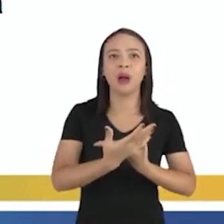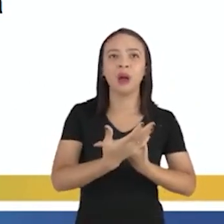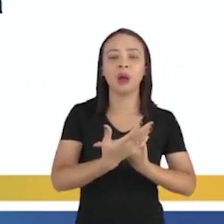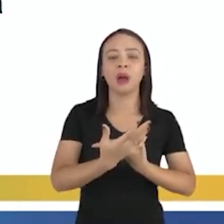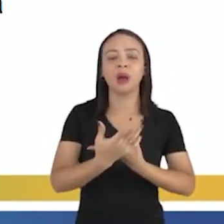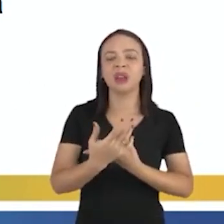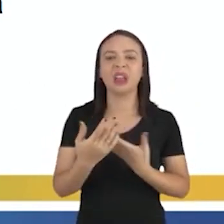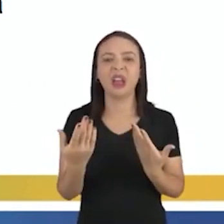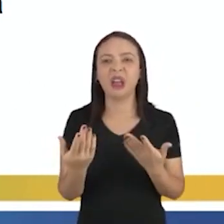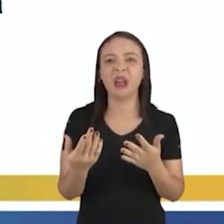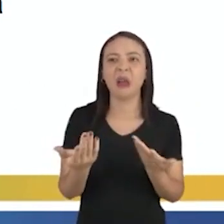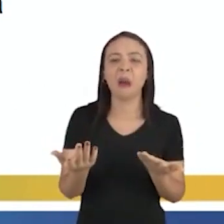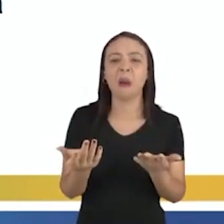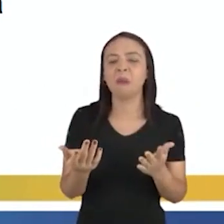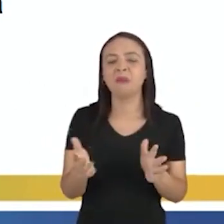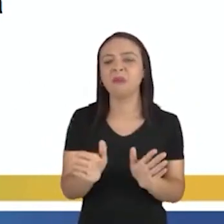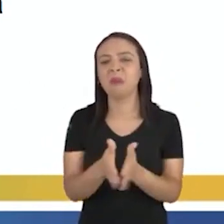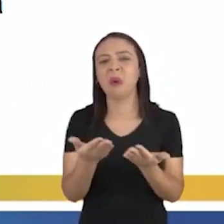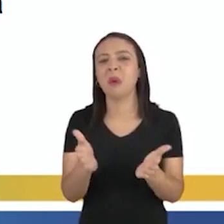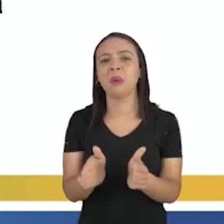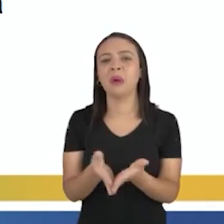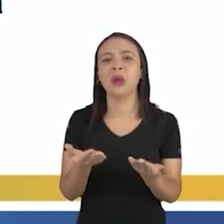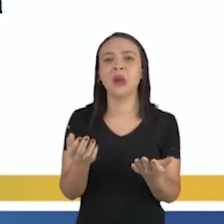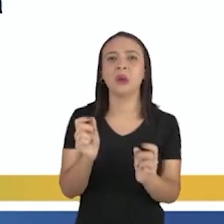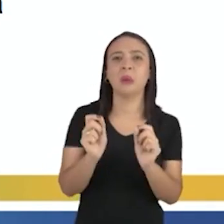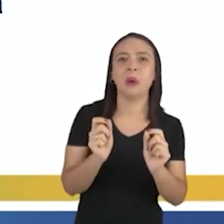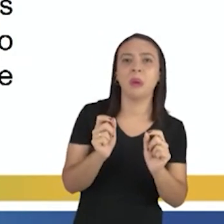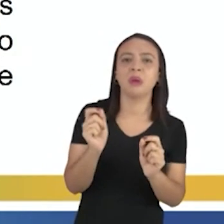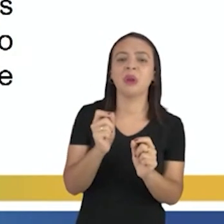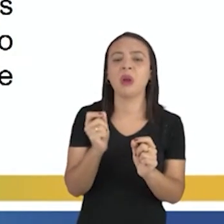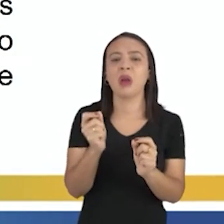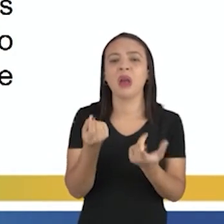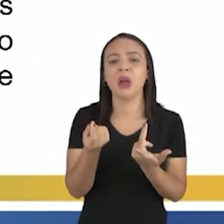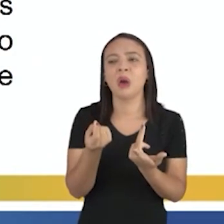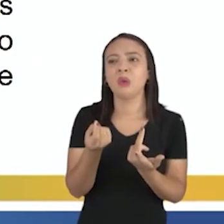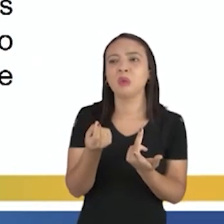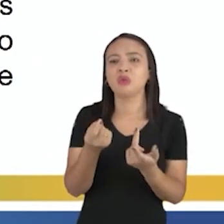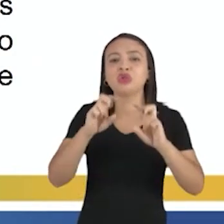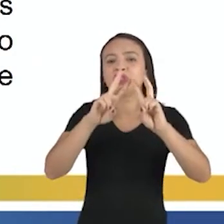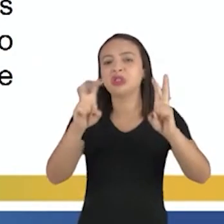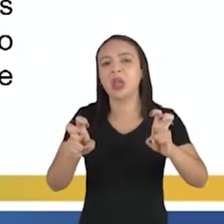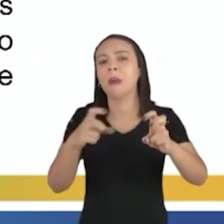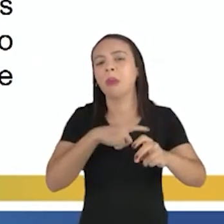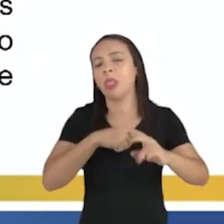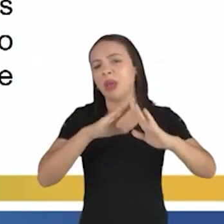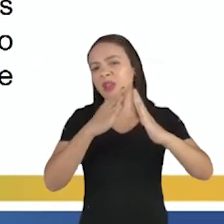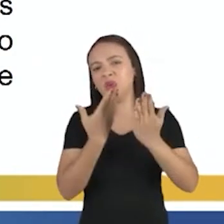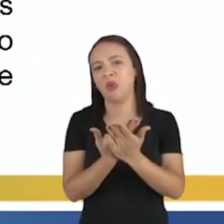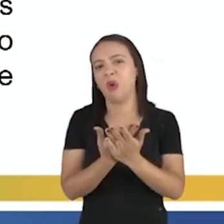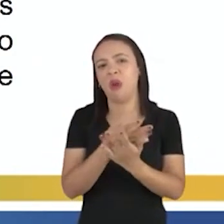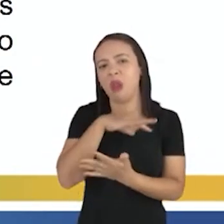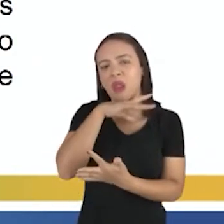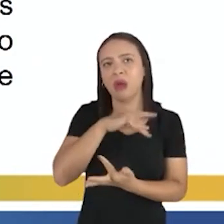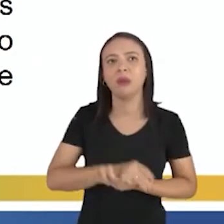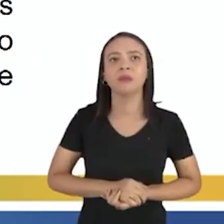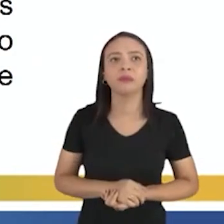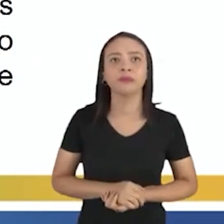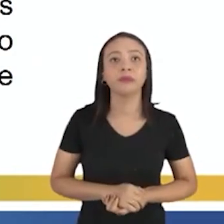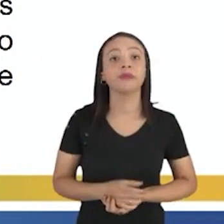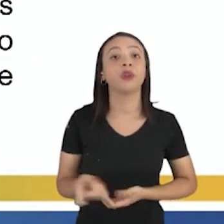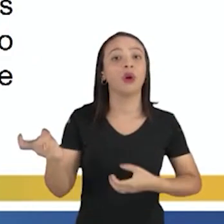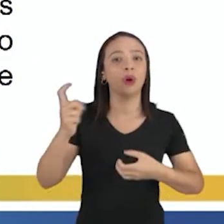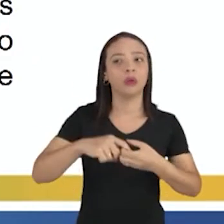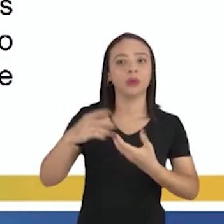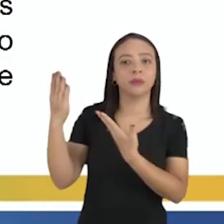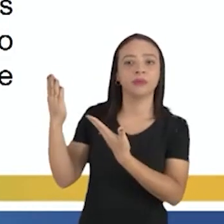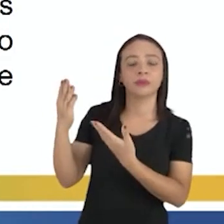dos assuntos tratados na escola. Então vamos voltar lá, ó. As alegres, aí ele